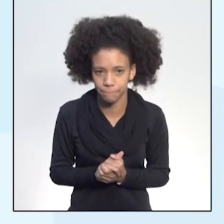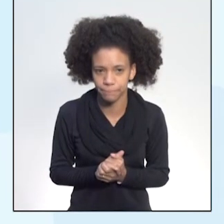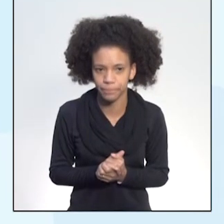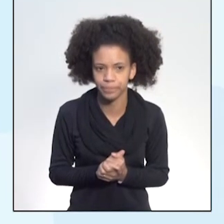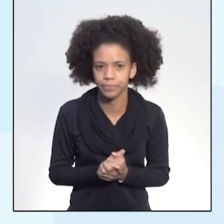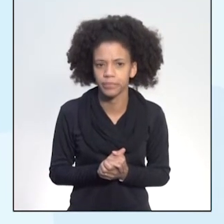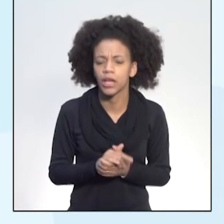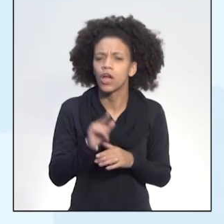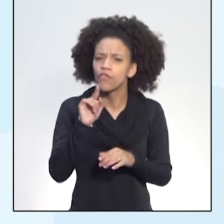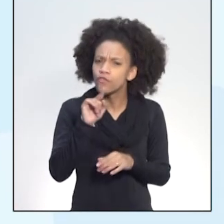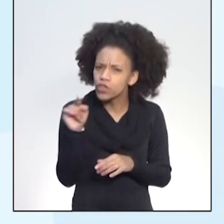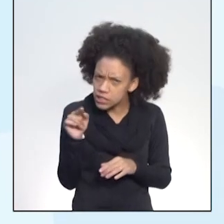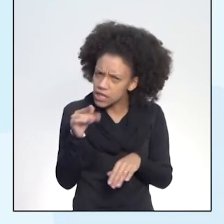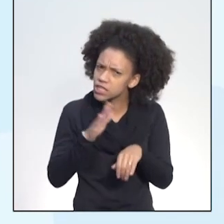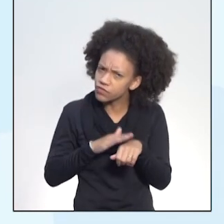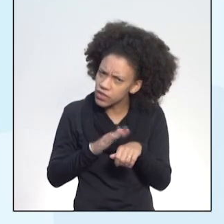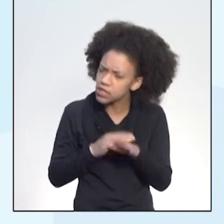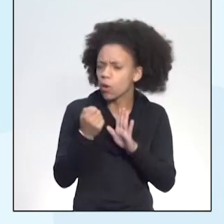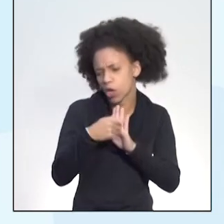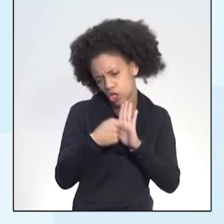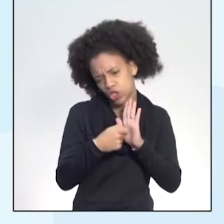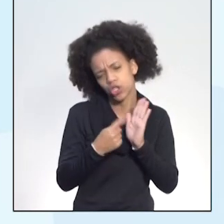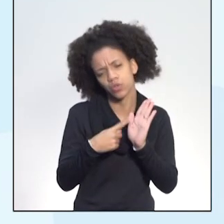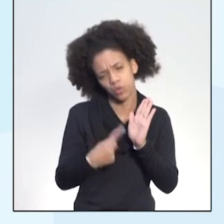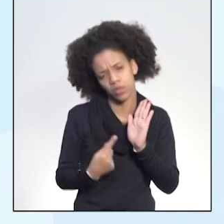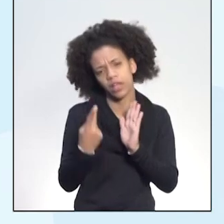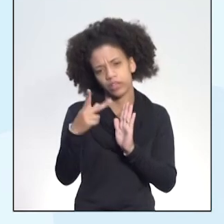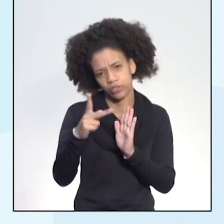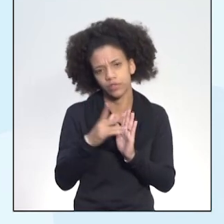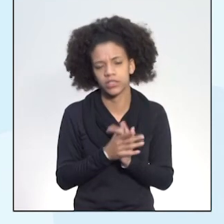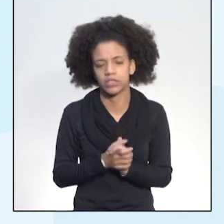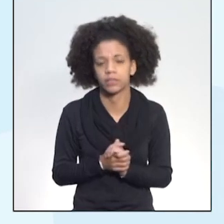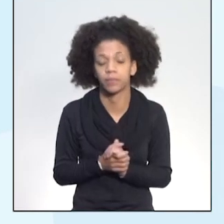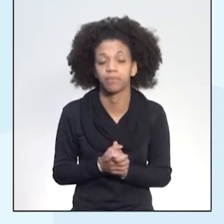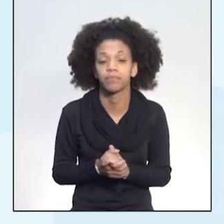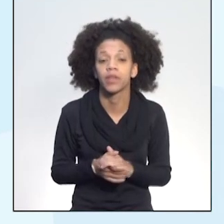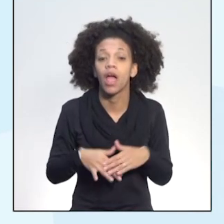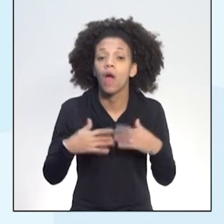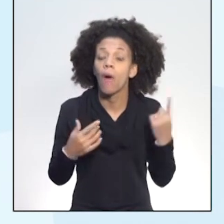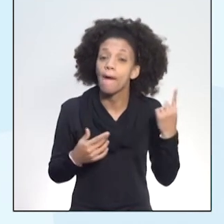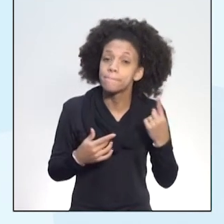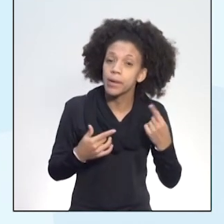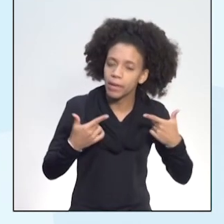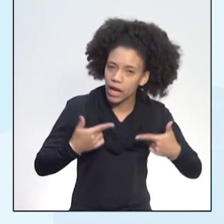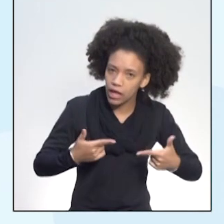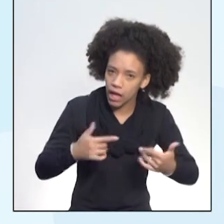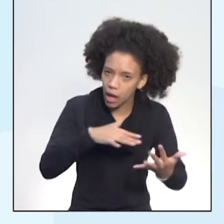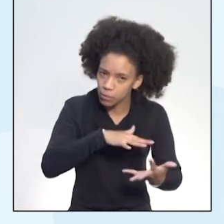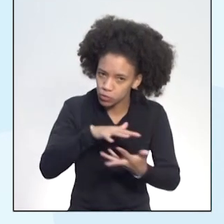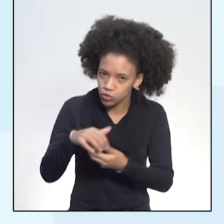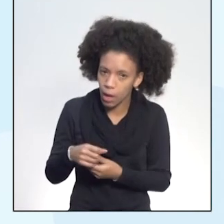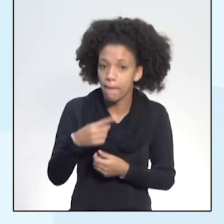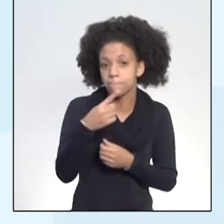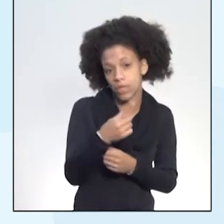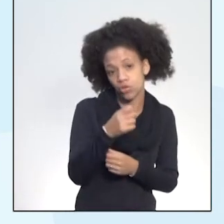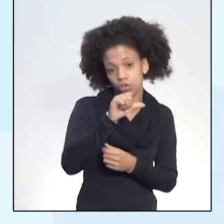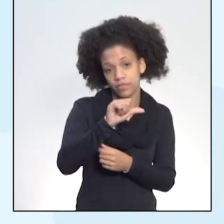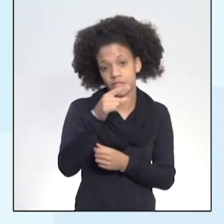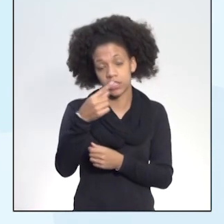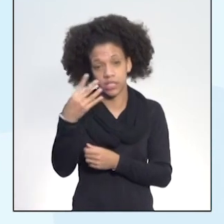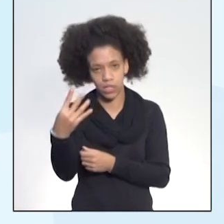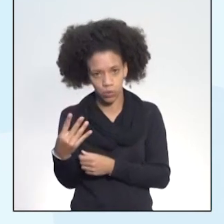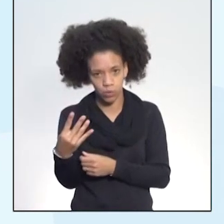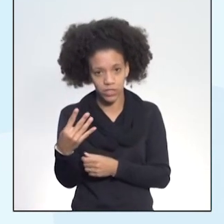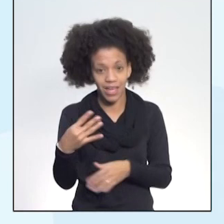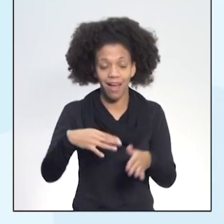E vocês vão fazer, claro, os registros no caderno de vocês. Com a Primeira Guerra Mundial, de 1914